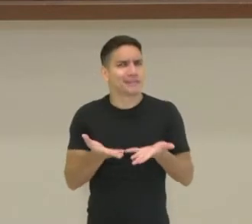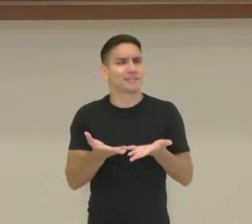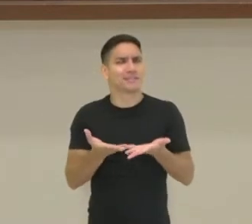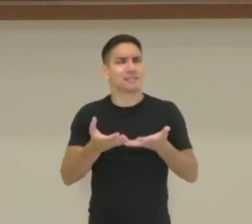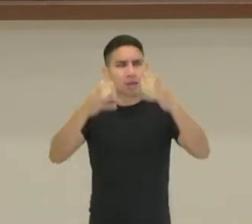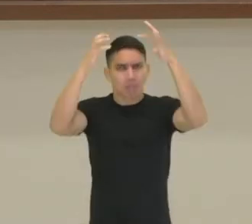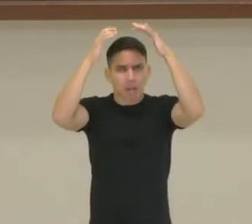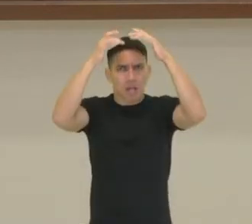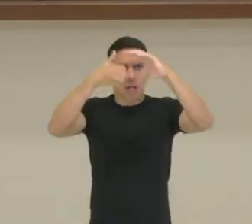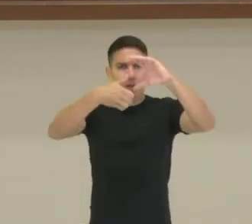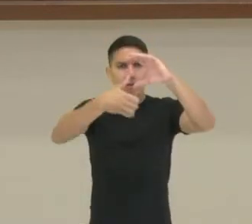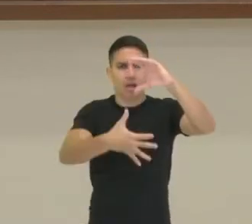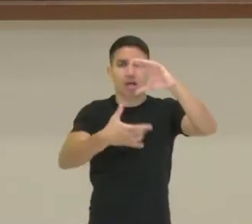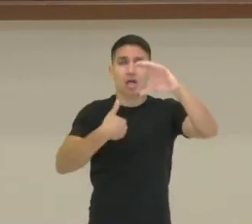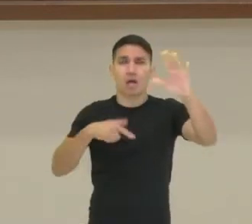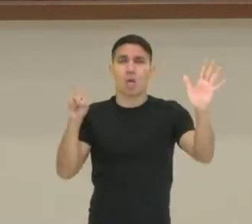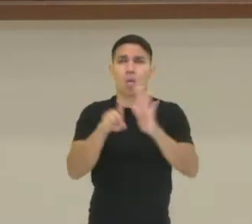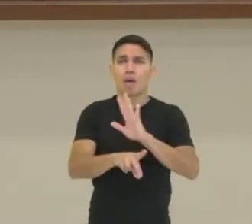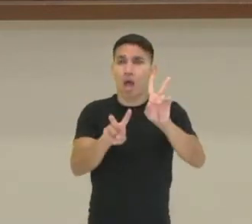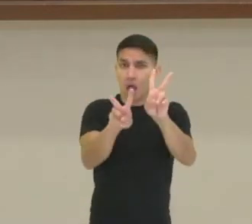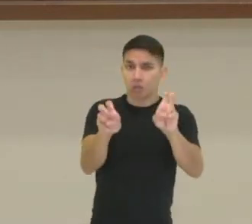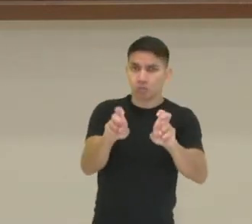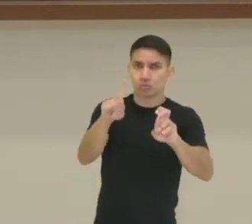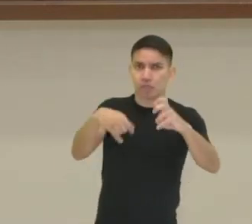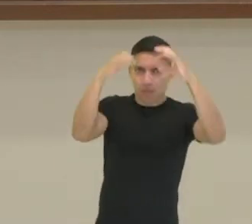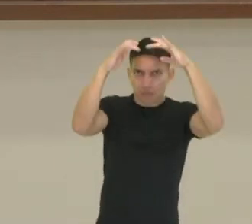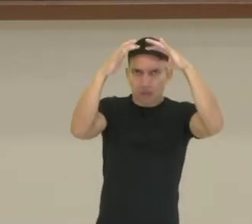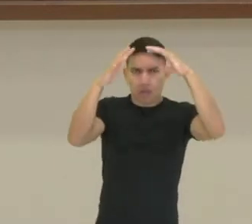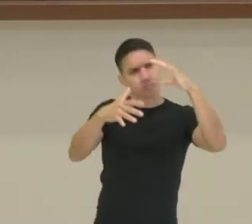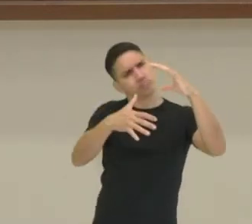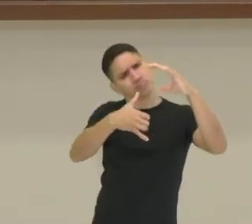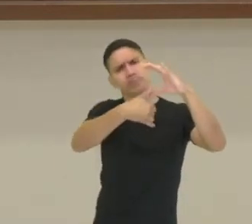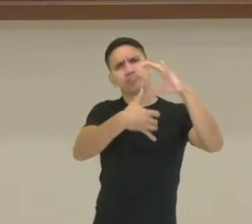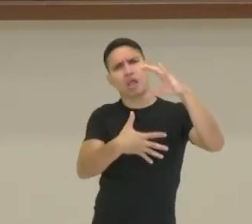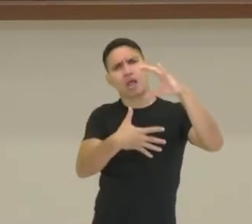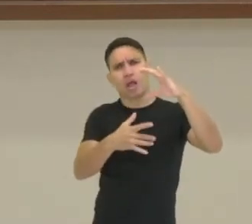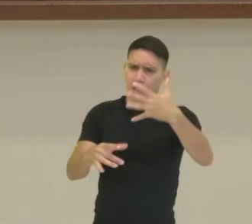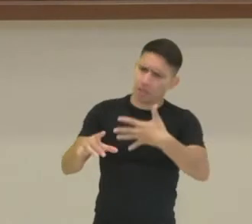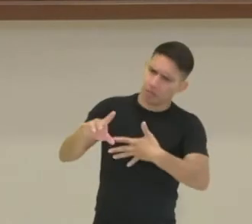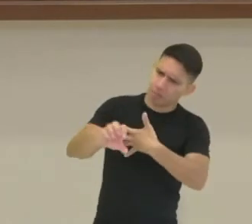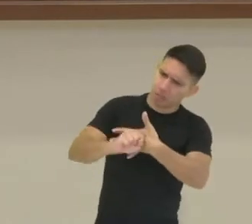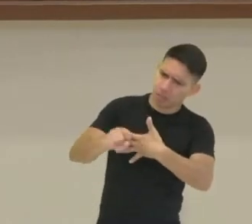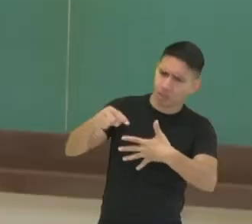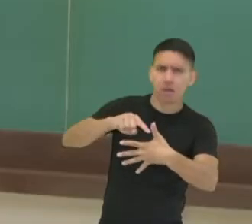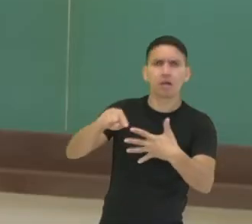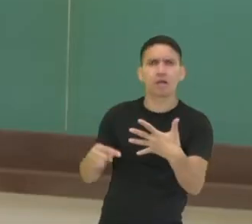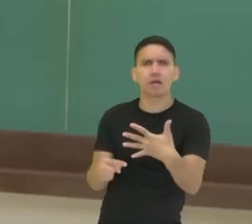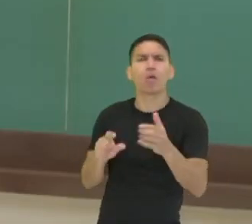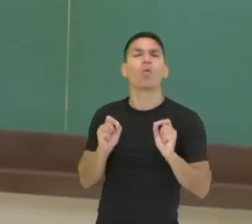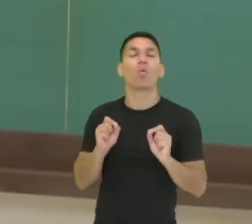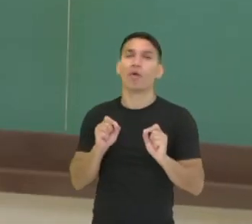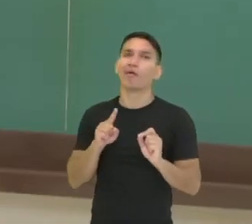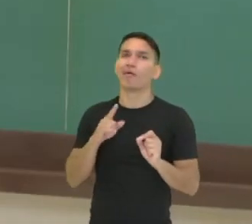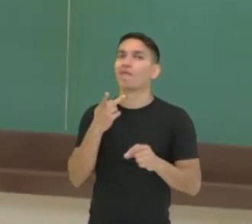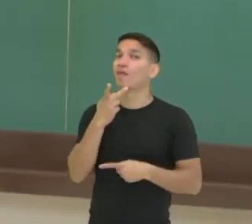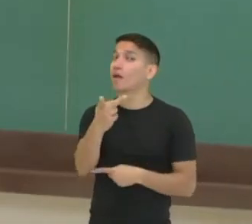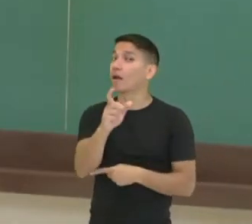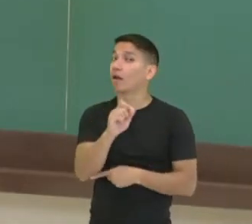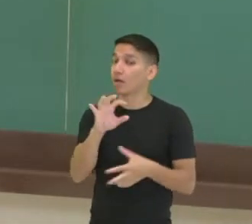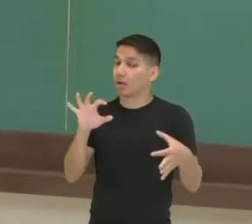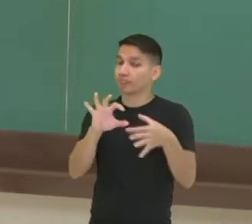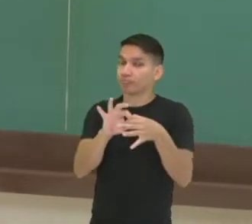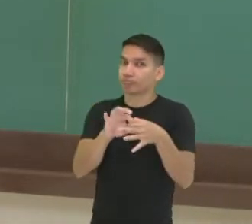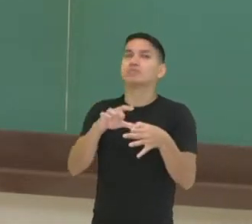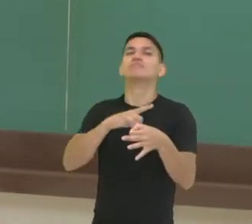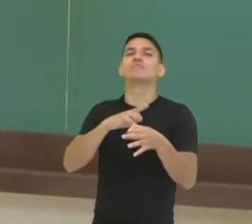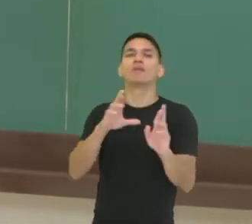nervoso e eu perguntando sobre sentidos? Se eu falar para vocês que o sistema nervoso está associado